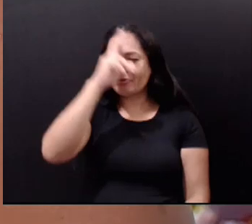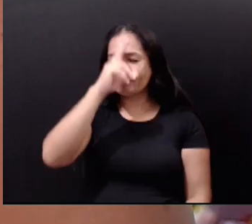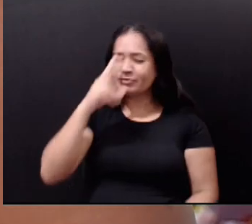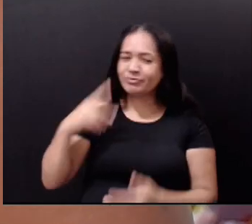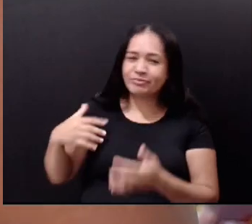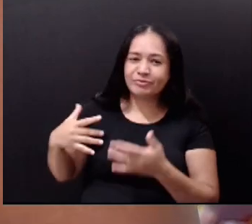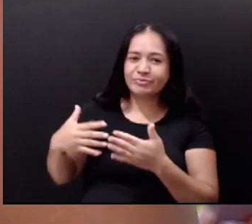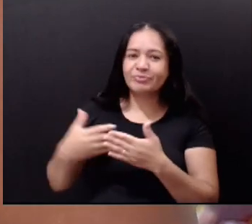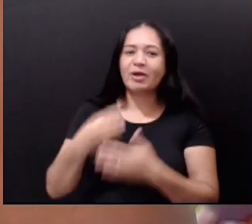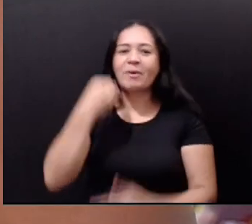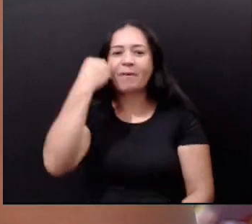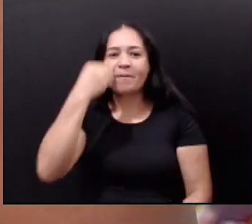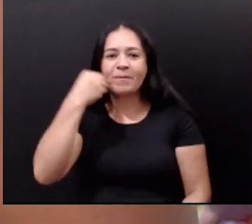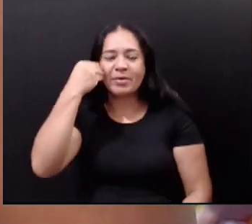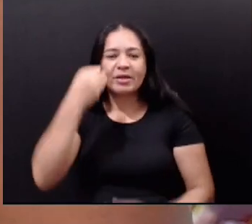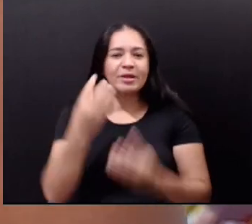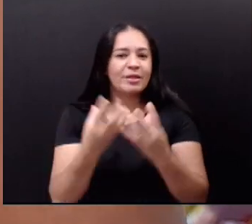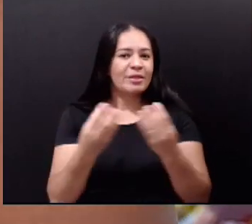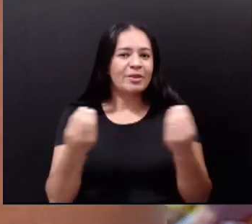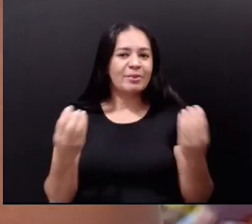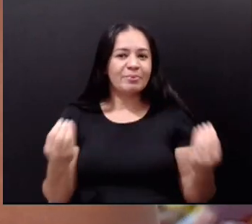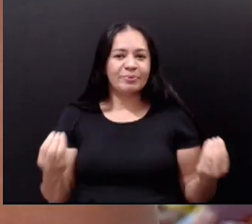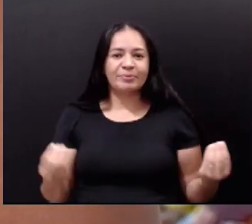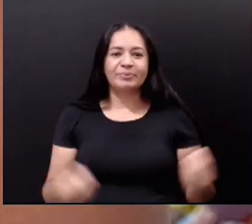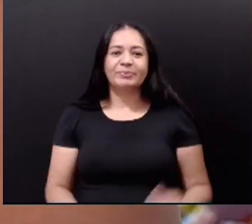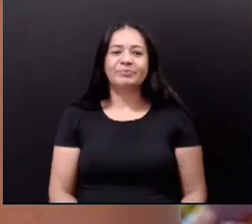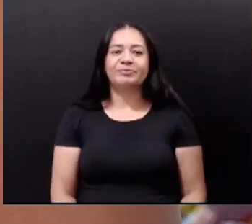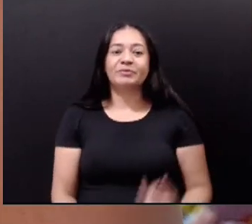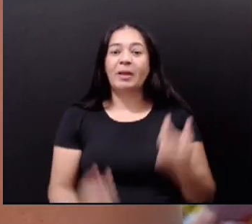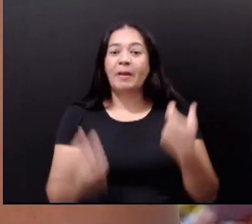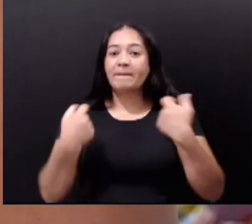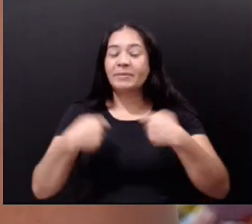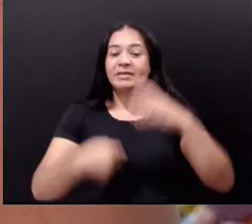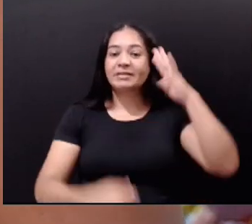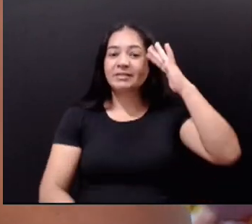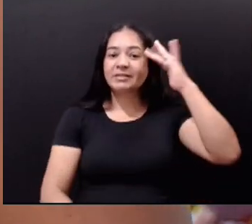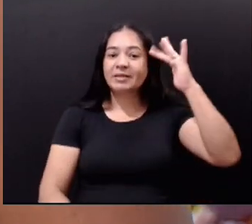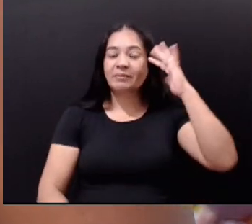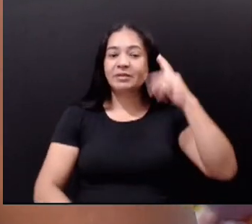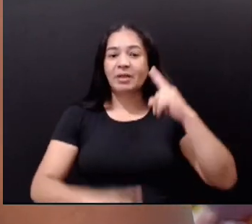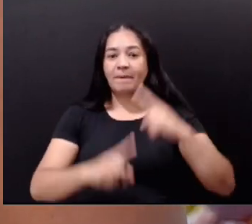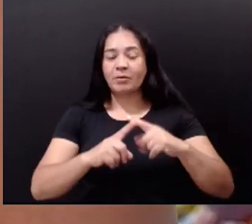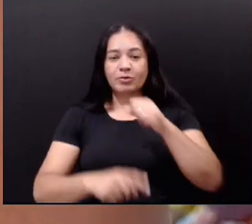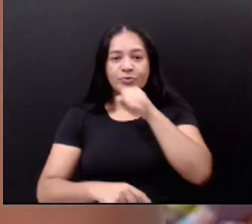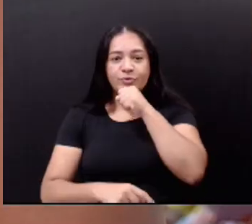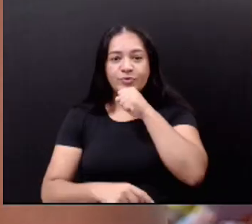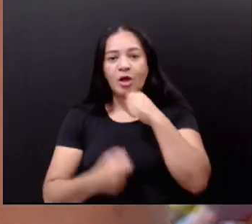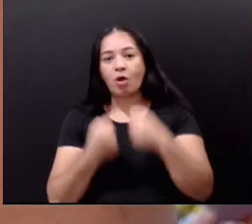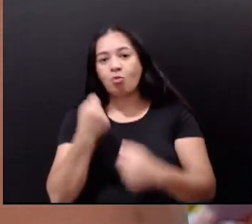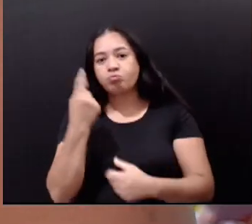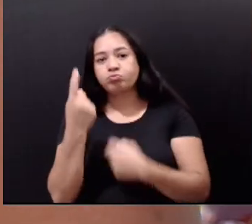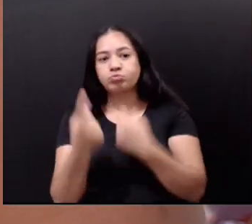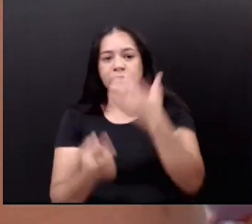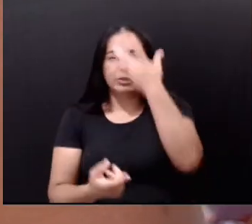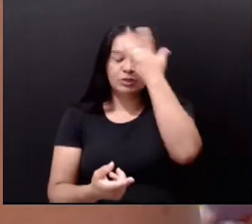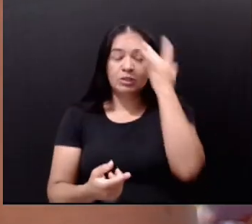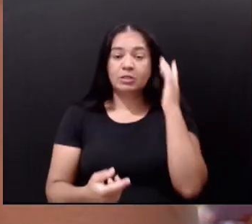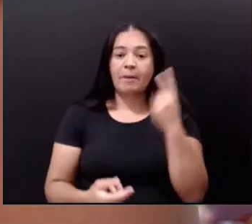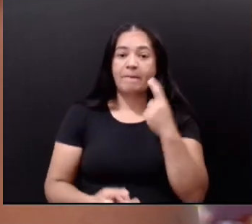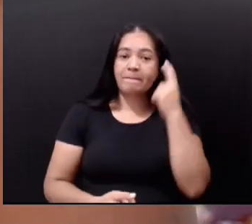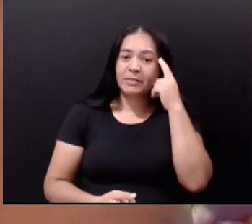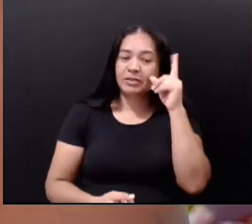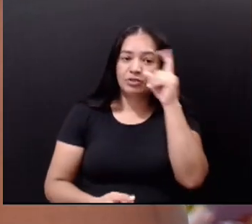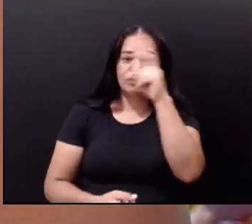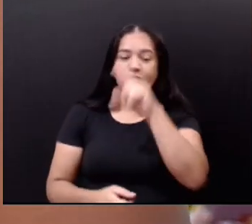essa reflexão mesmo, de pensar que, apesar do envelhecimento, né, que para algumas pessoas pode ser uma coisa muito difícil, ainda assim nós somos pessoas,